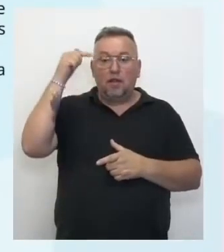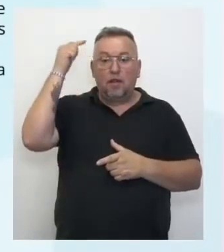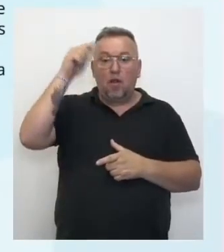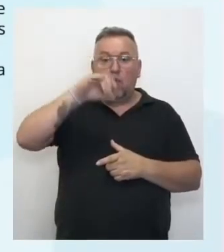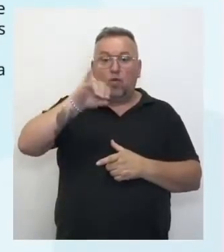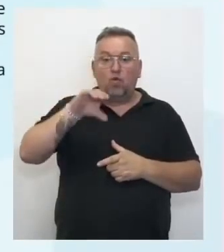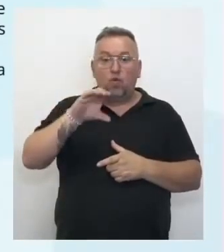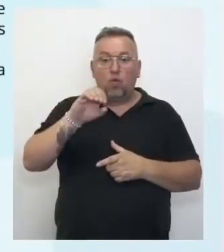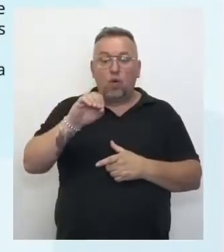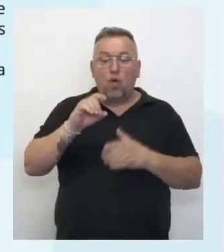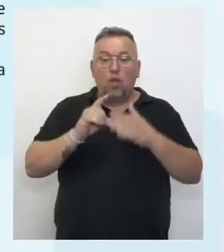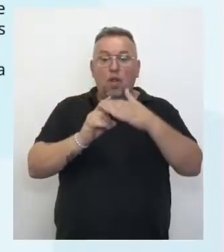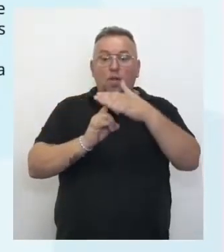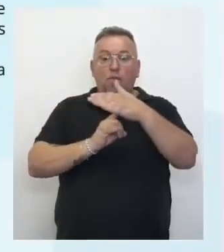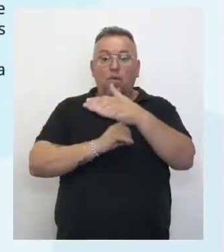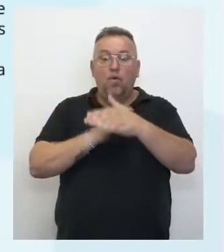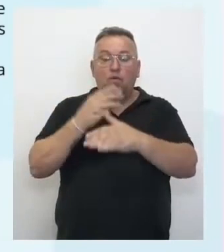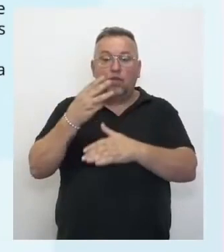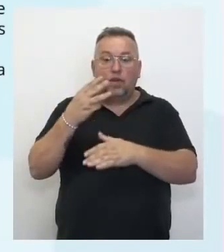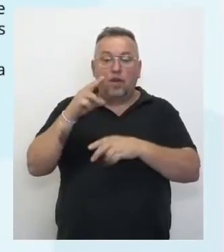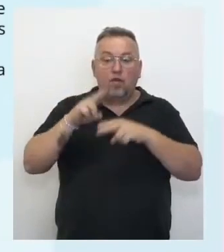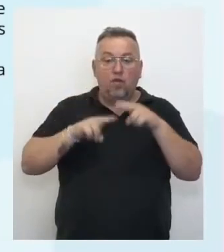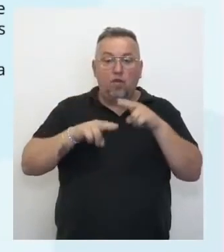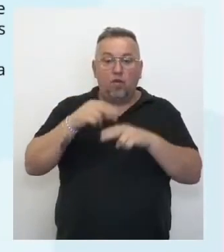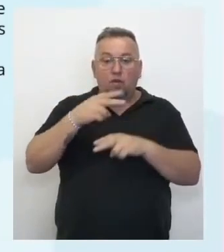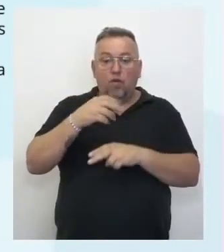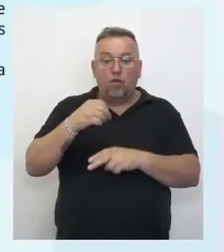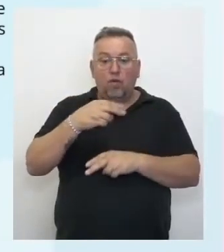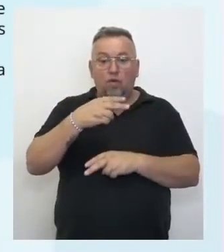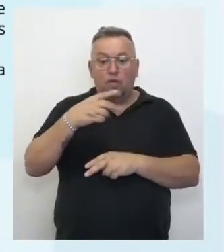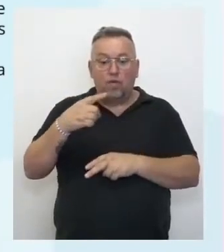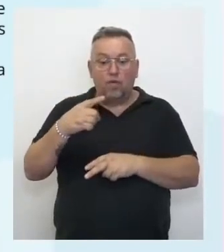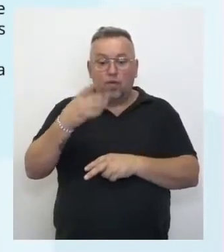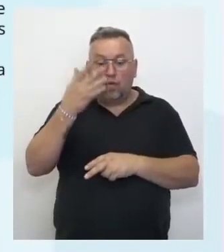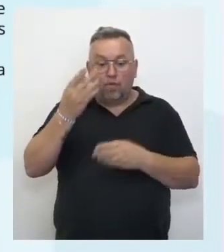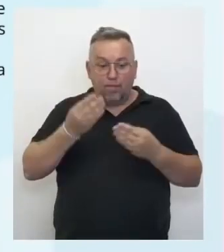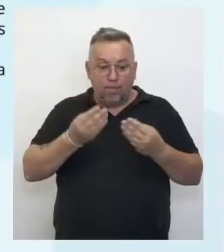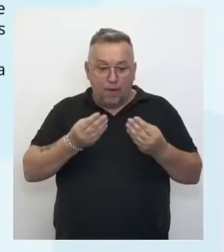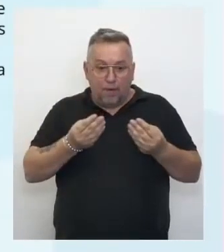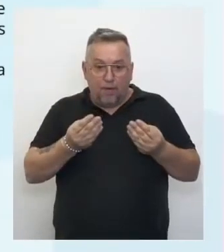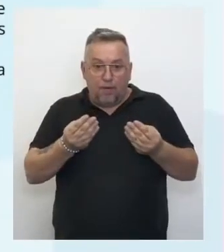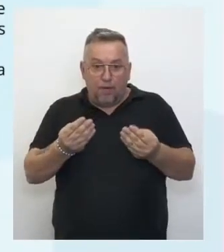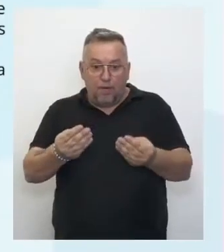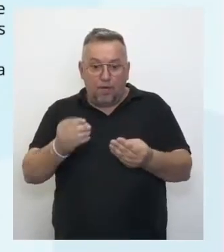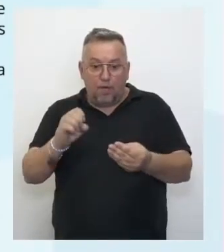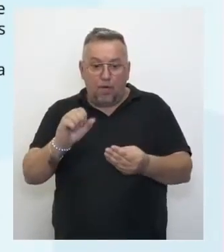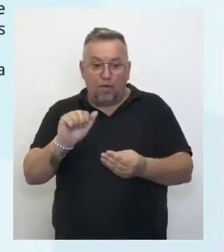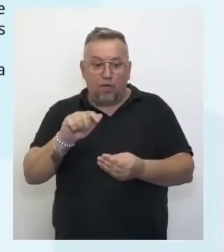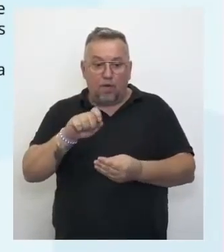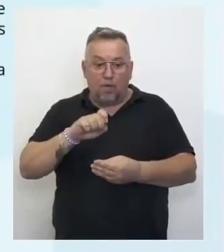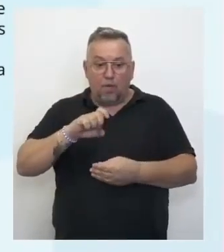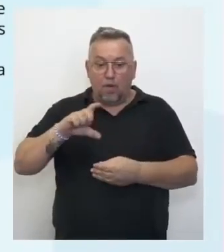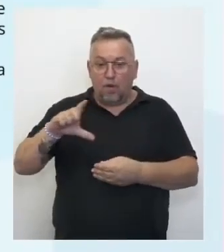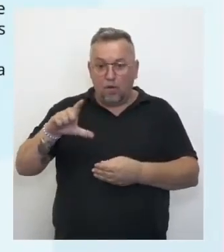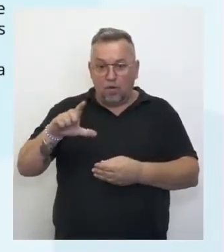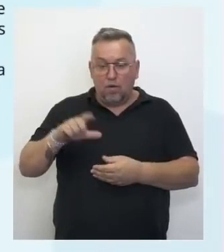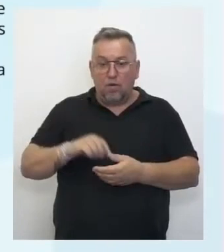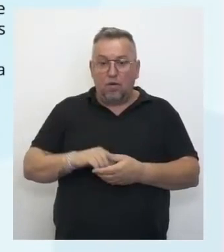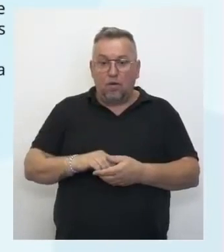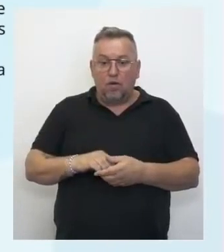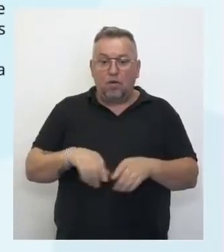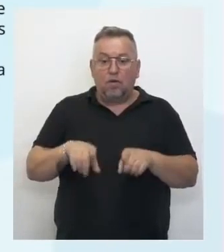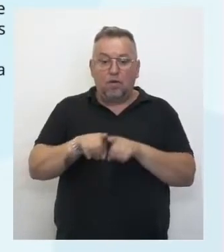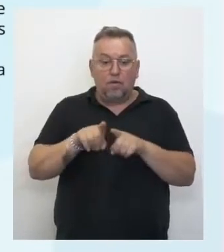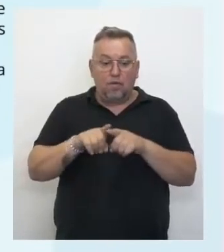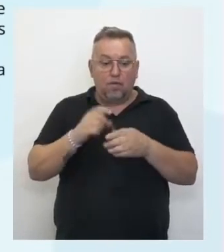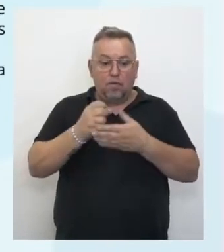cidade, 3 de junho de 2021, a pessoa que está entregando, o Samuel, José Samuel da Silva Ferreira, e